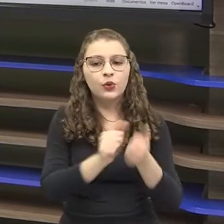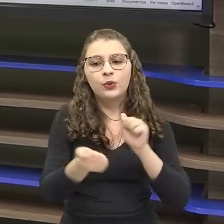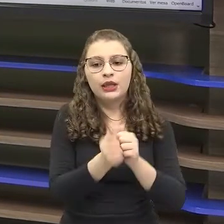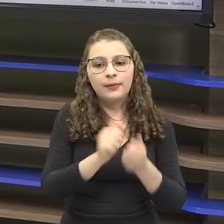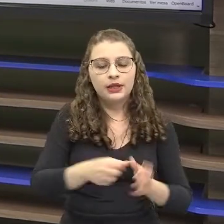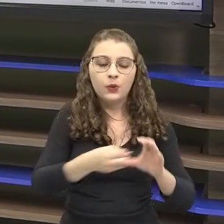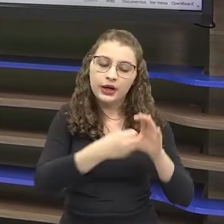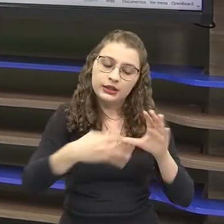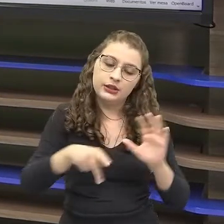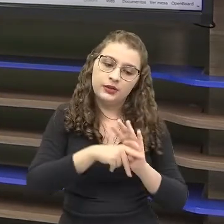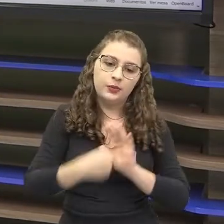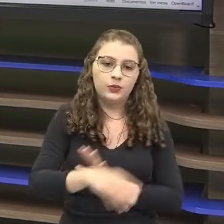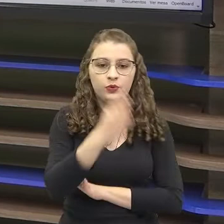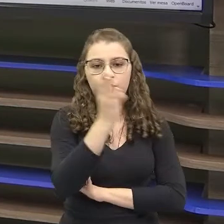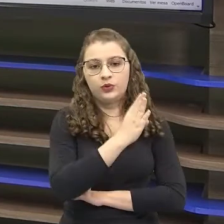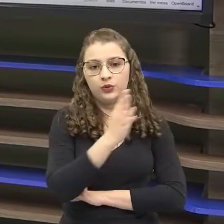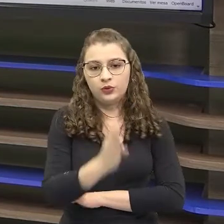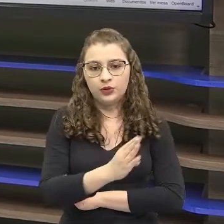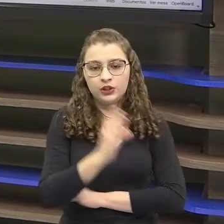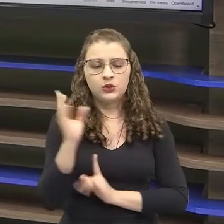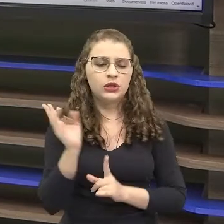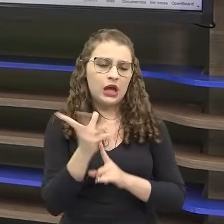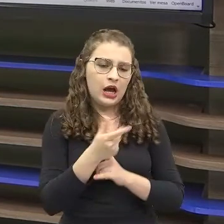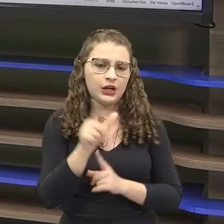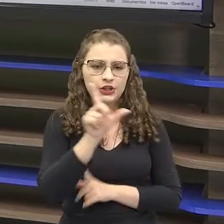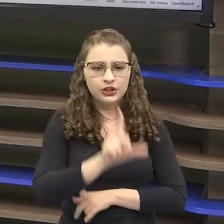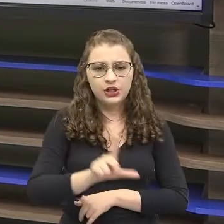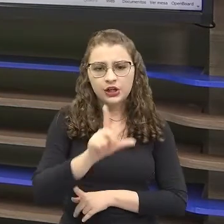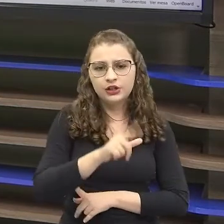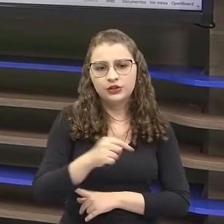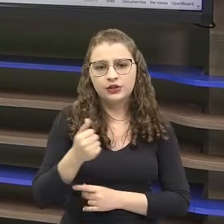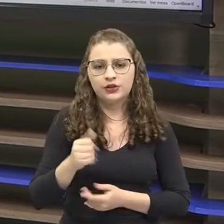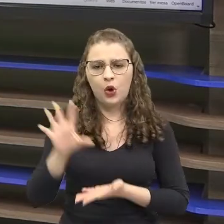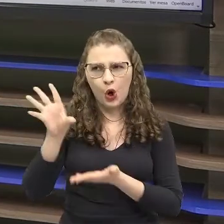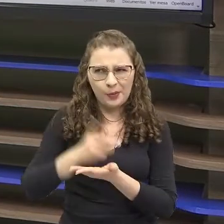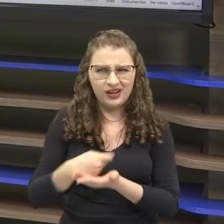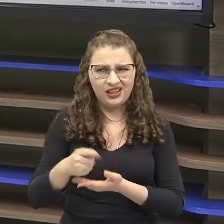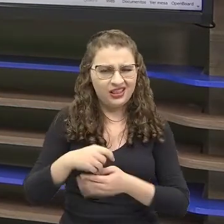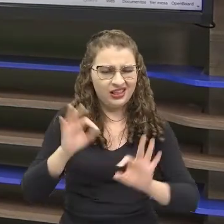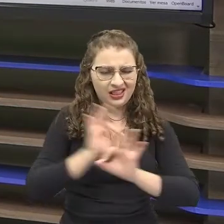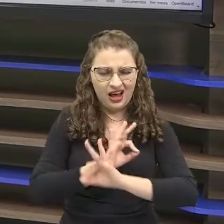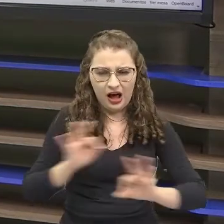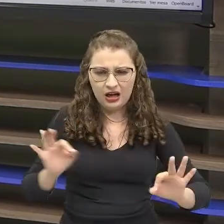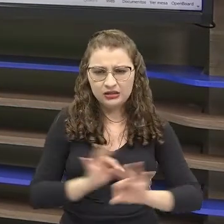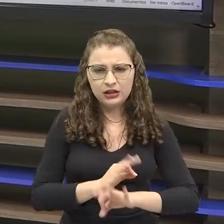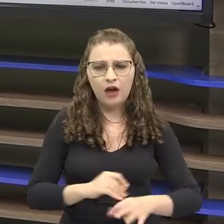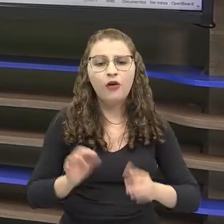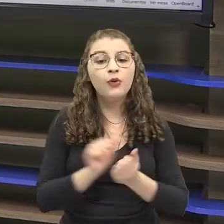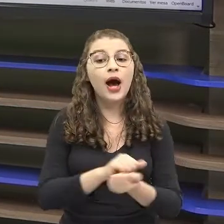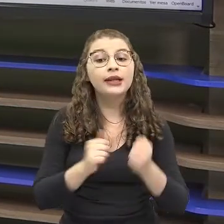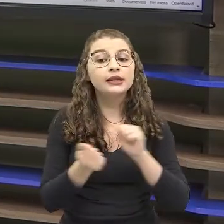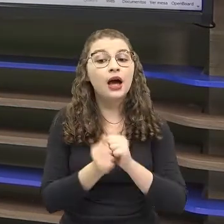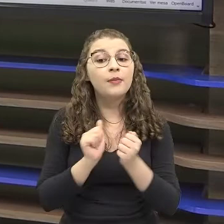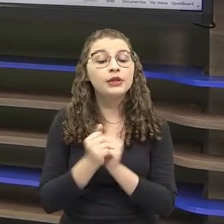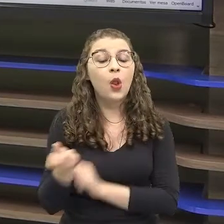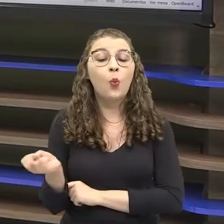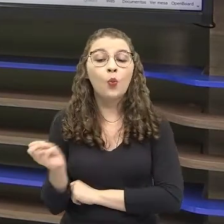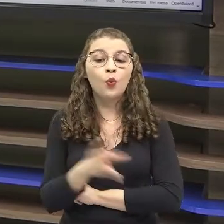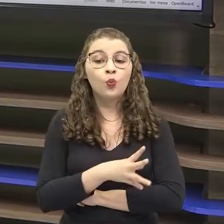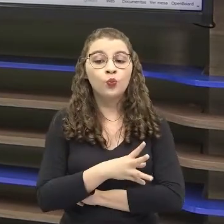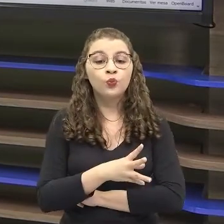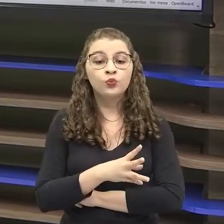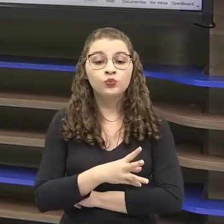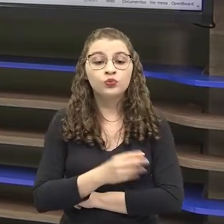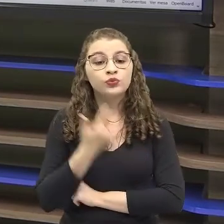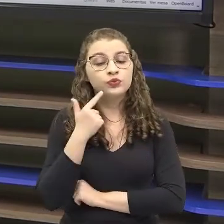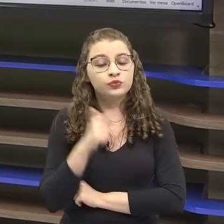fazer nenhuma, utilizar tipo assim uma cola, né? Fazer algo igual, vamos fazer algo novo, algo diferente, uma